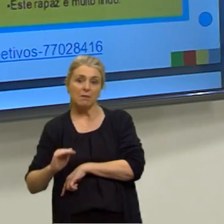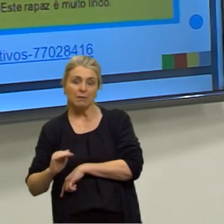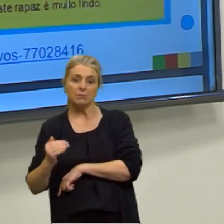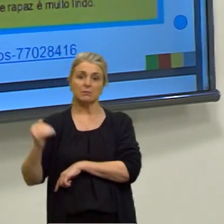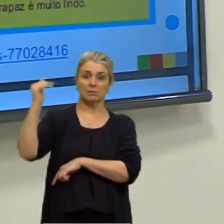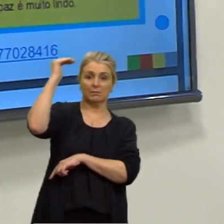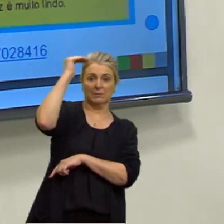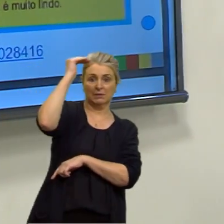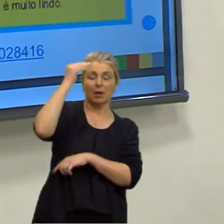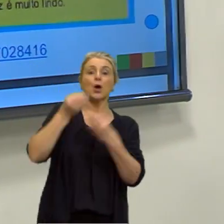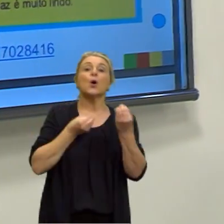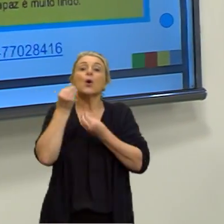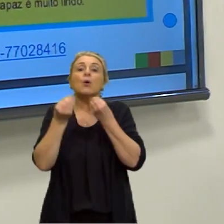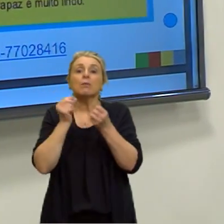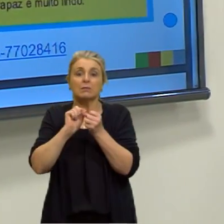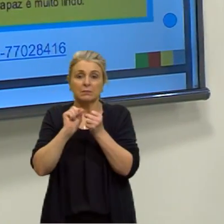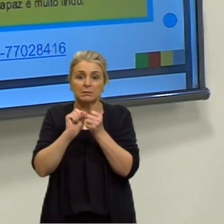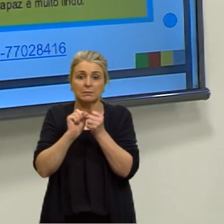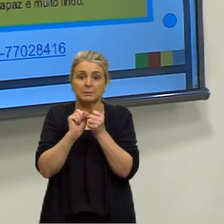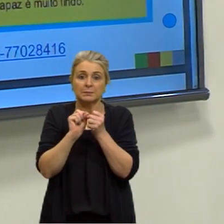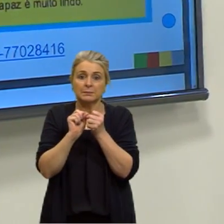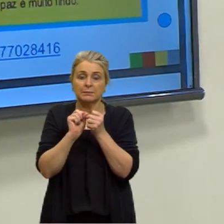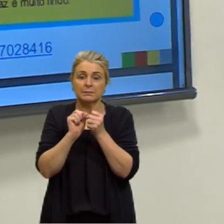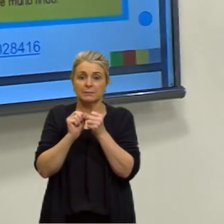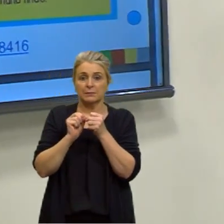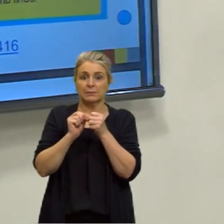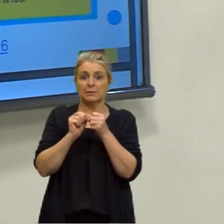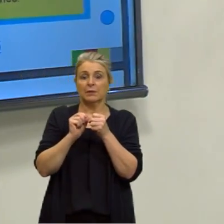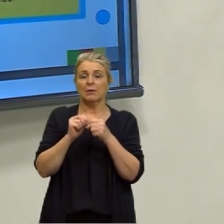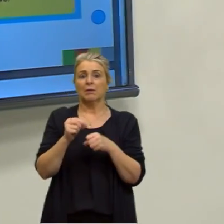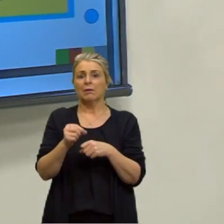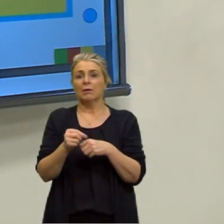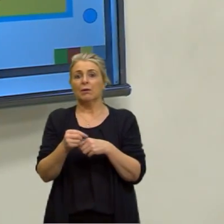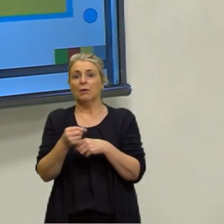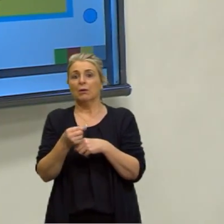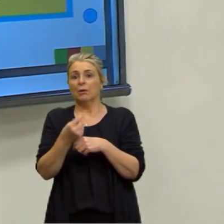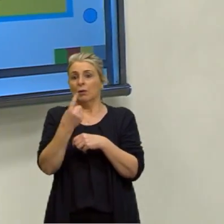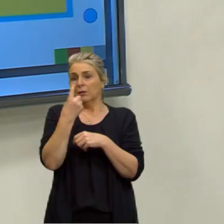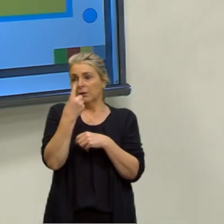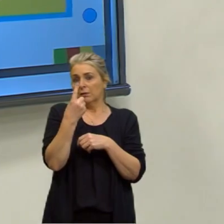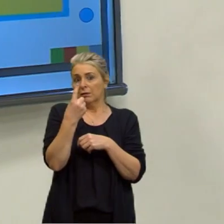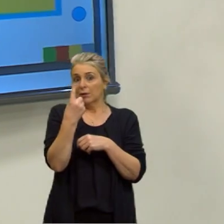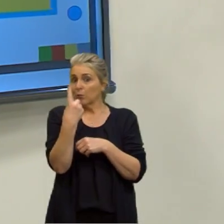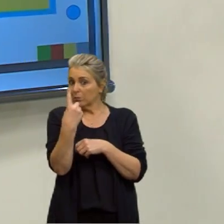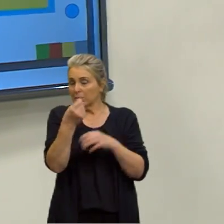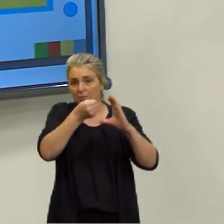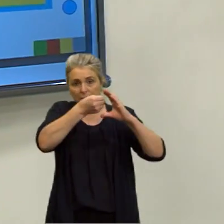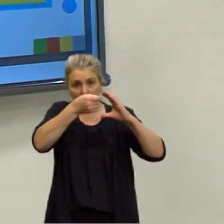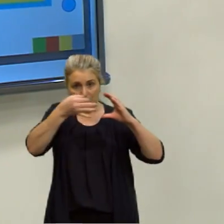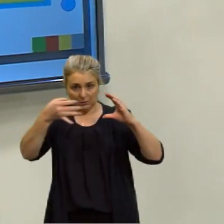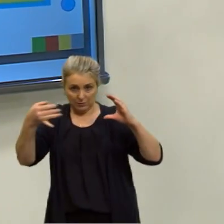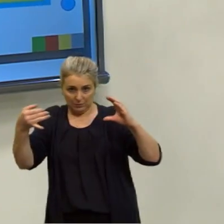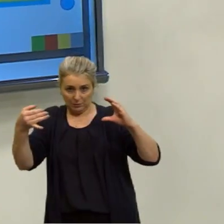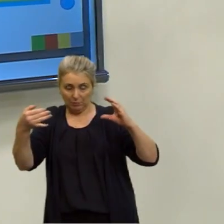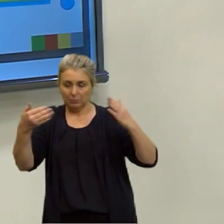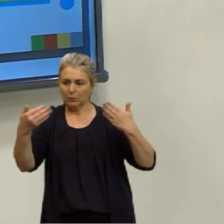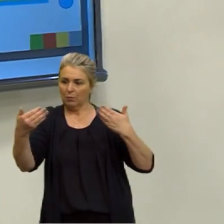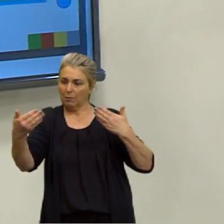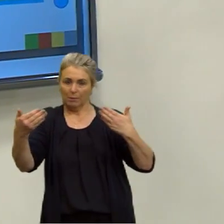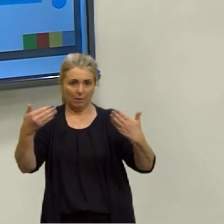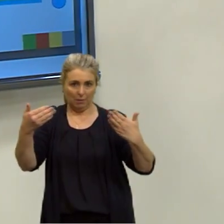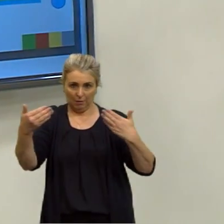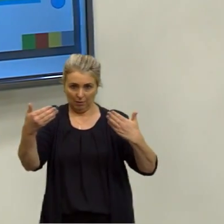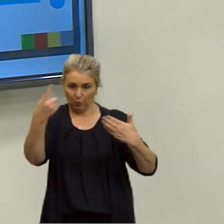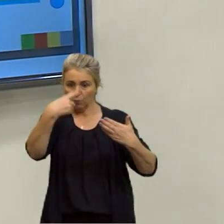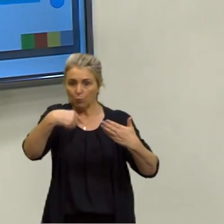vai fazer isso vai funcionar sim em vez de eu ter uma característica e comparar com